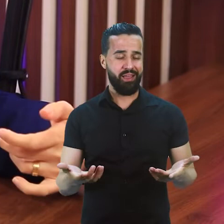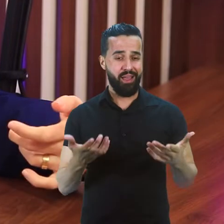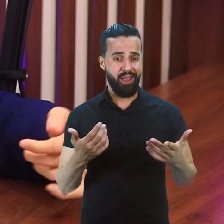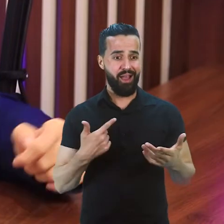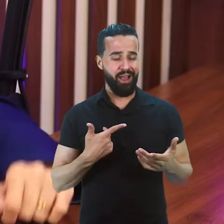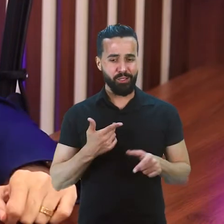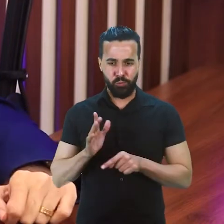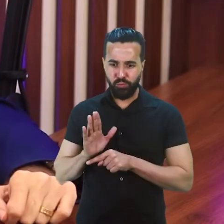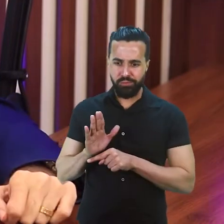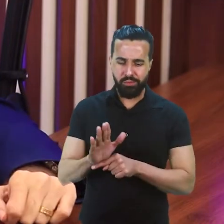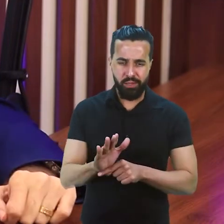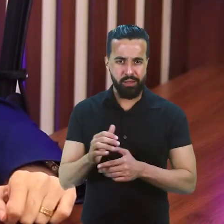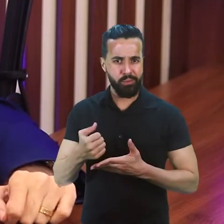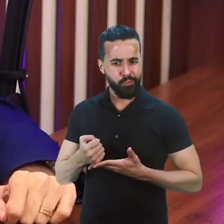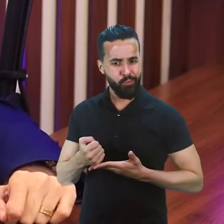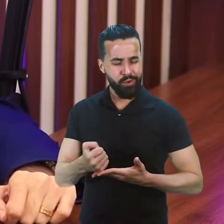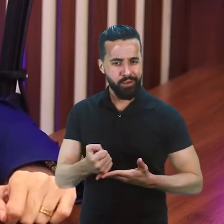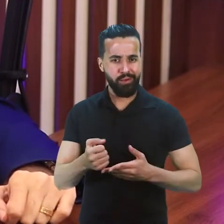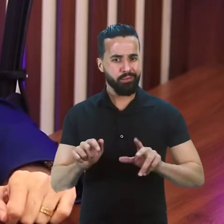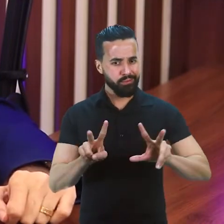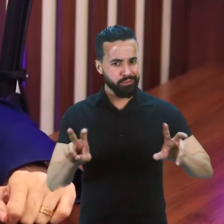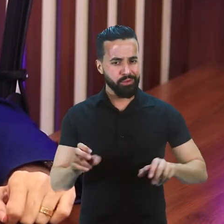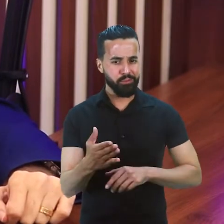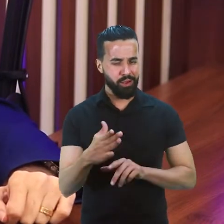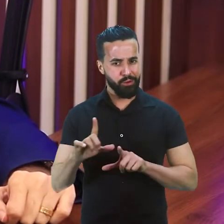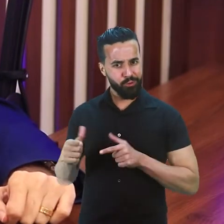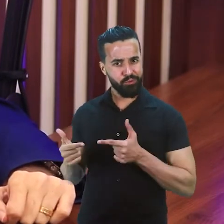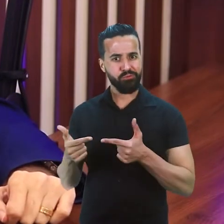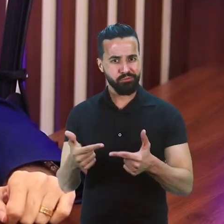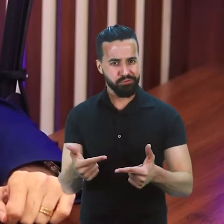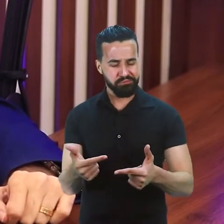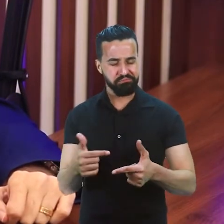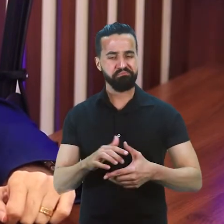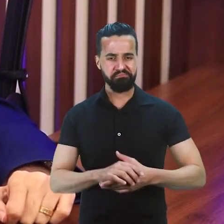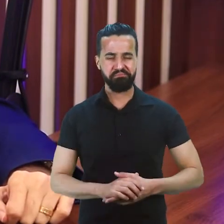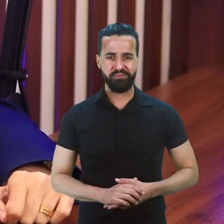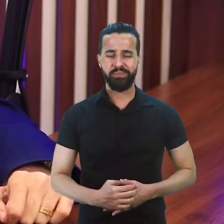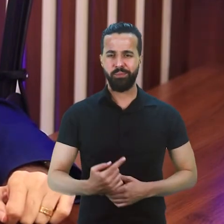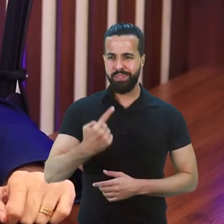engrossar esse caldo aí nessa questão dessa luta. E eu falei, rapaz, eu vou